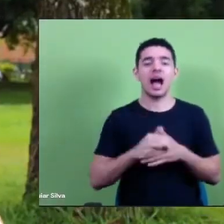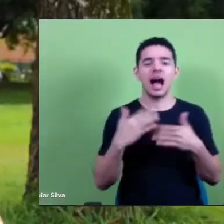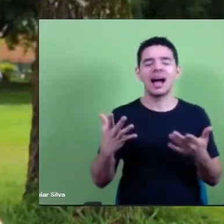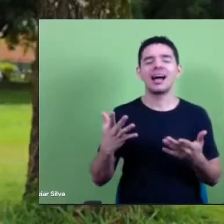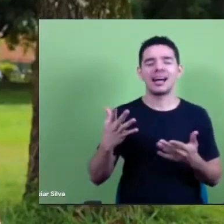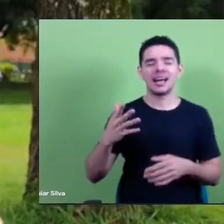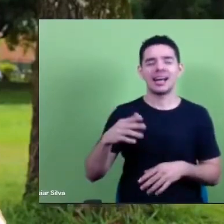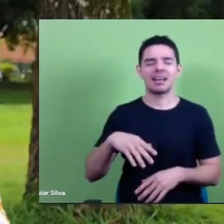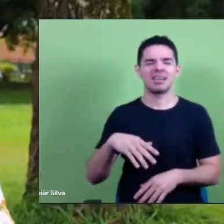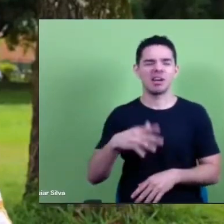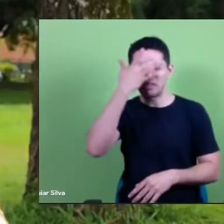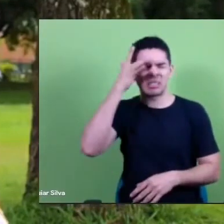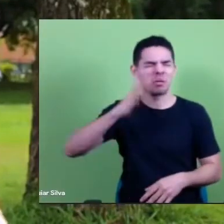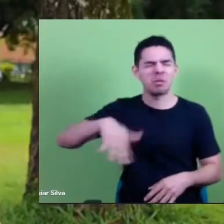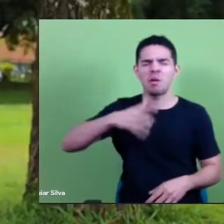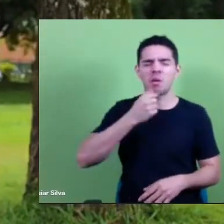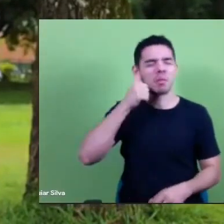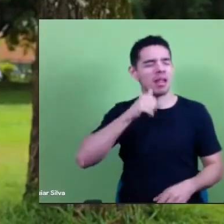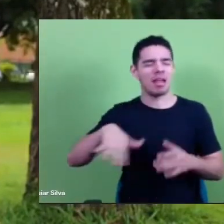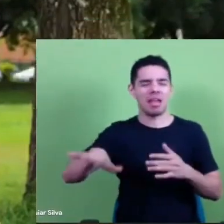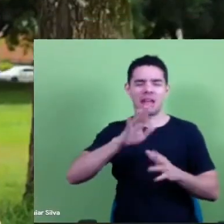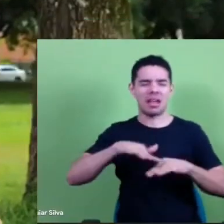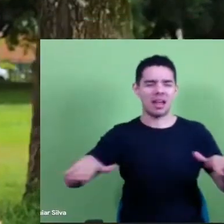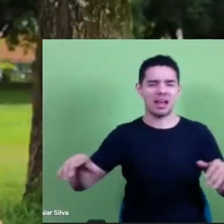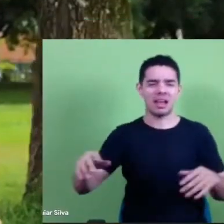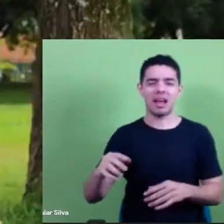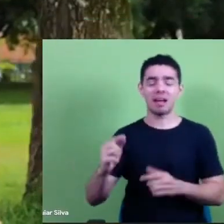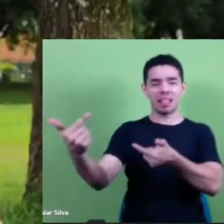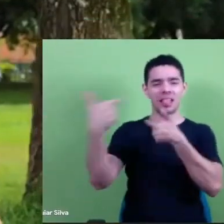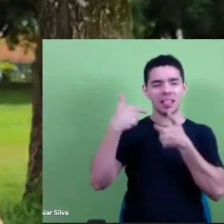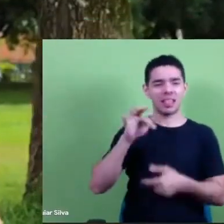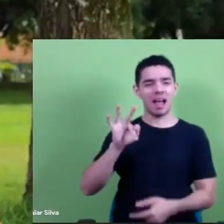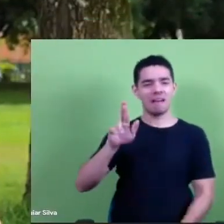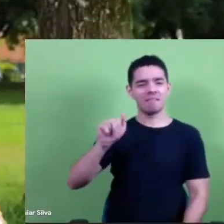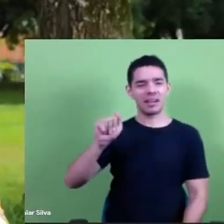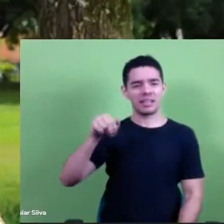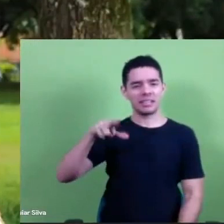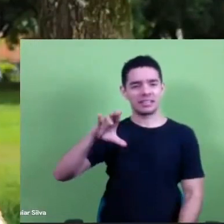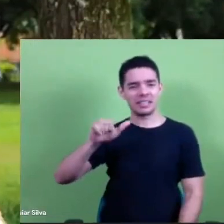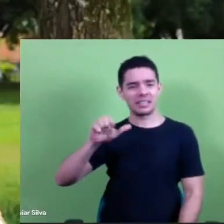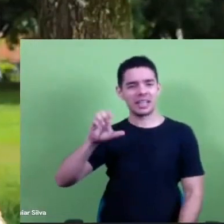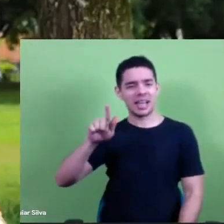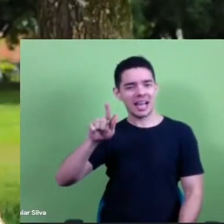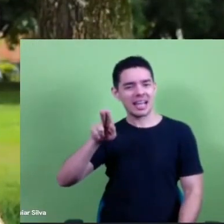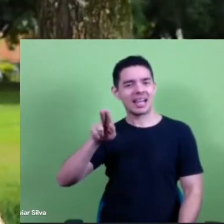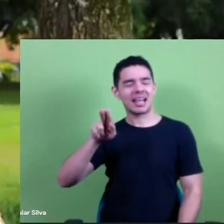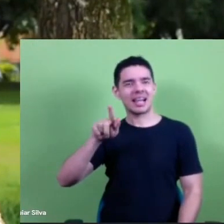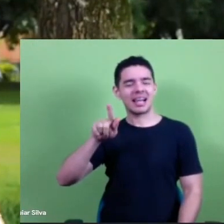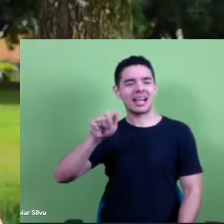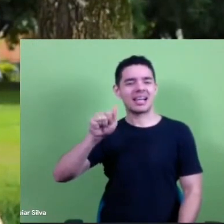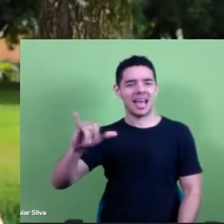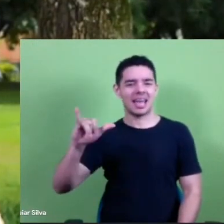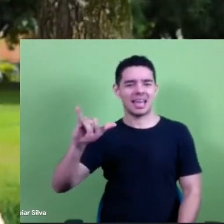a molecadinha, tanto menino quanto menina mesmo, colocaram o apelido de Francis Gay. Então eu falei